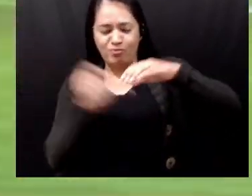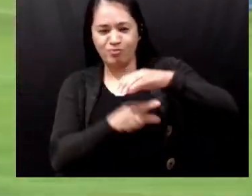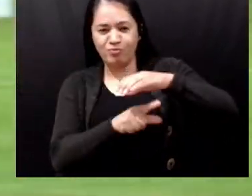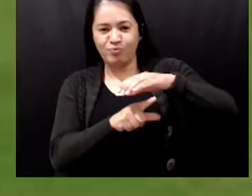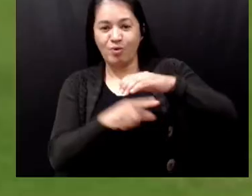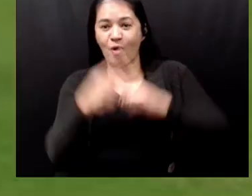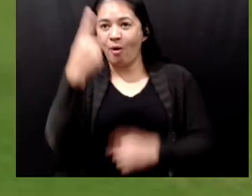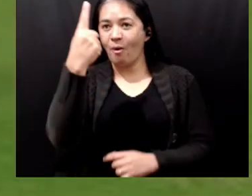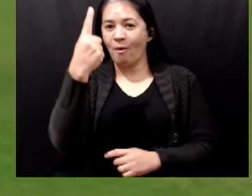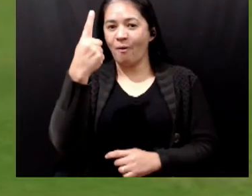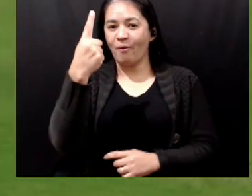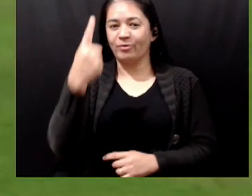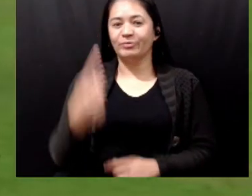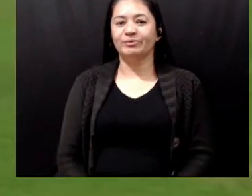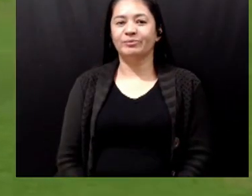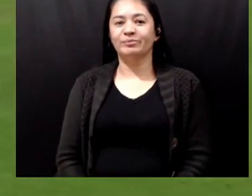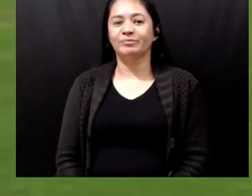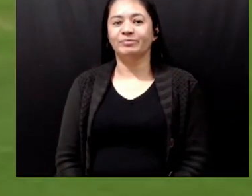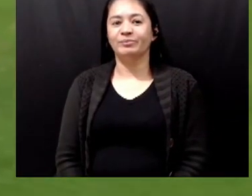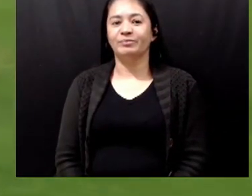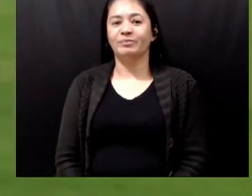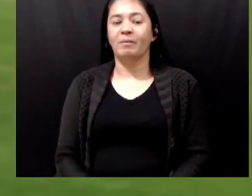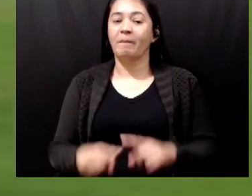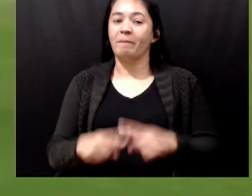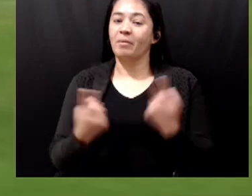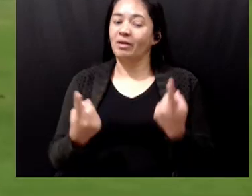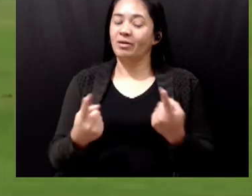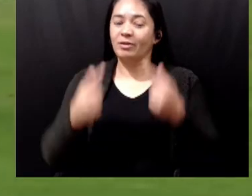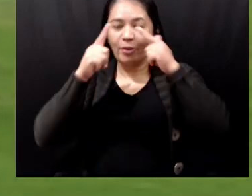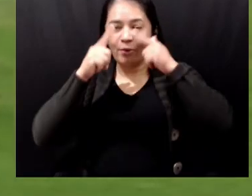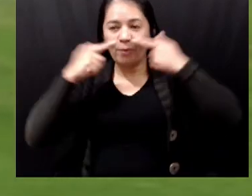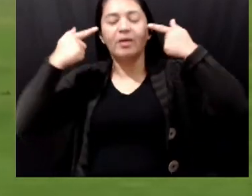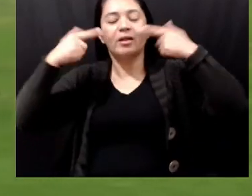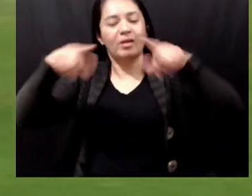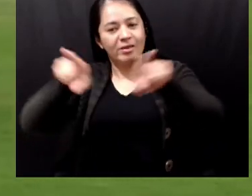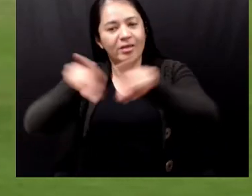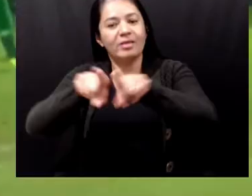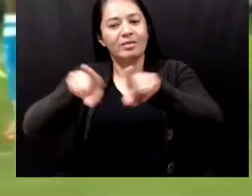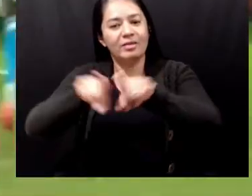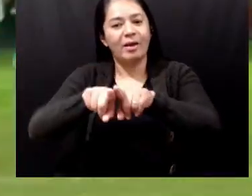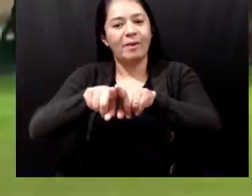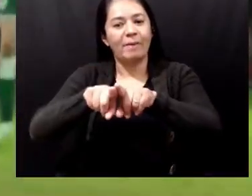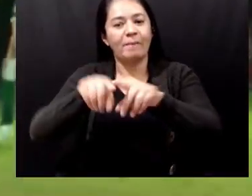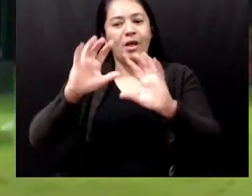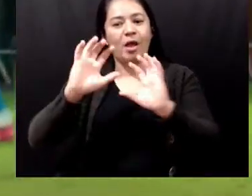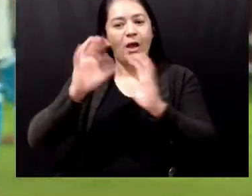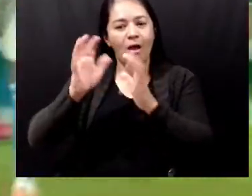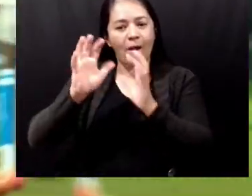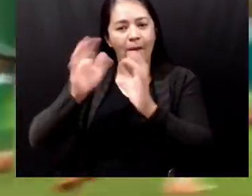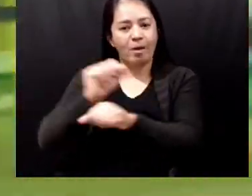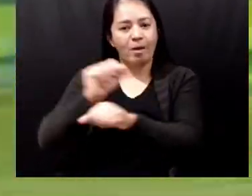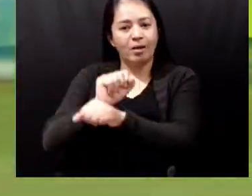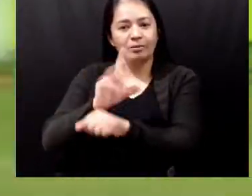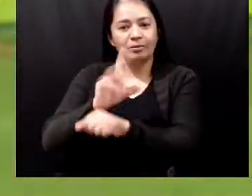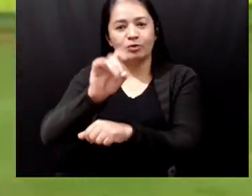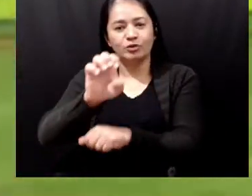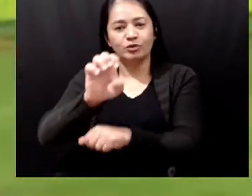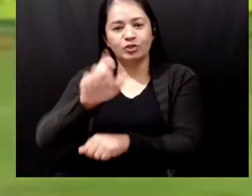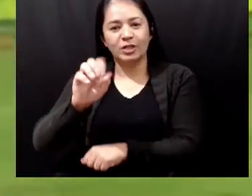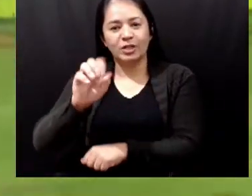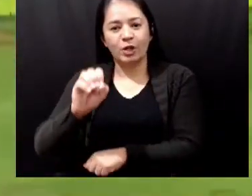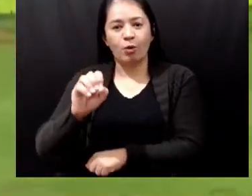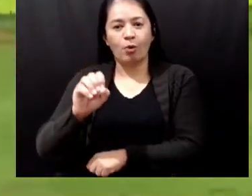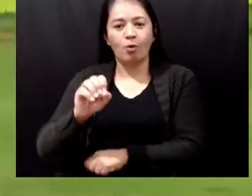Londrina. Só que o Guarani também tem a bola parada. Diego Torres colocou na cabeça de Rafael, que